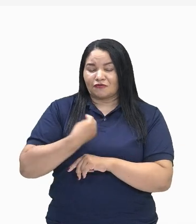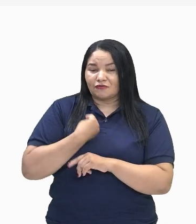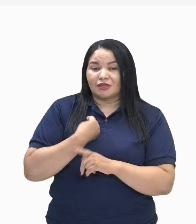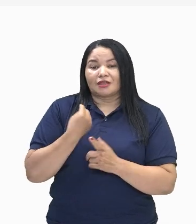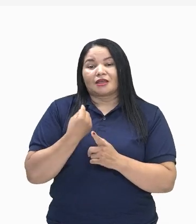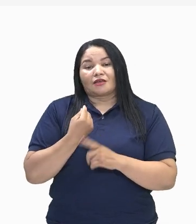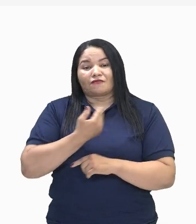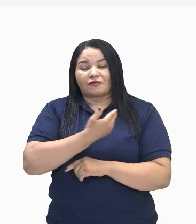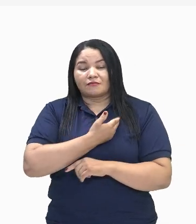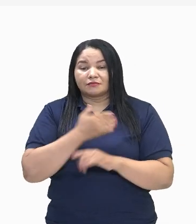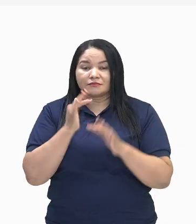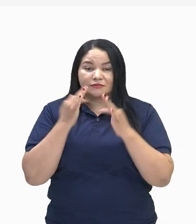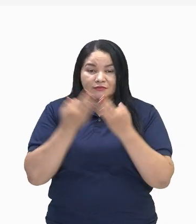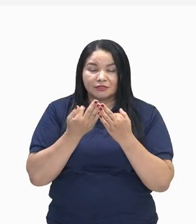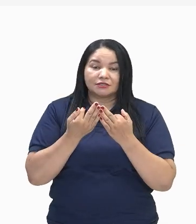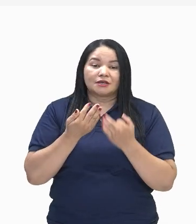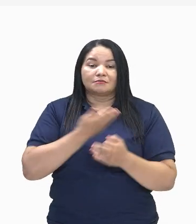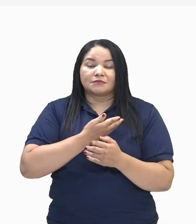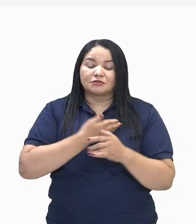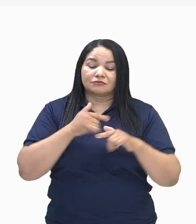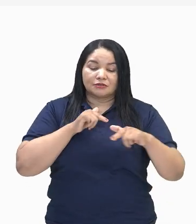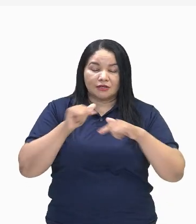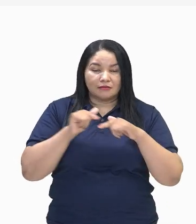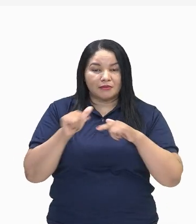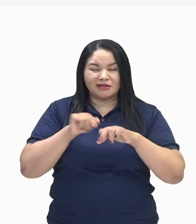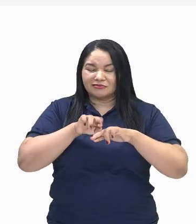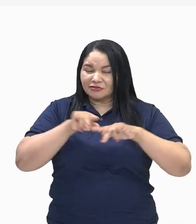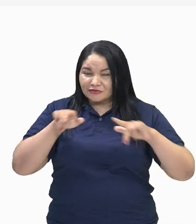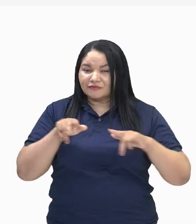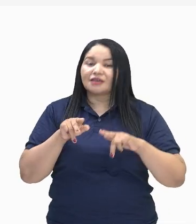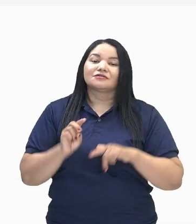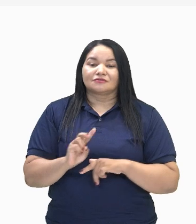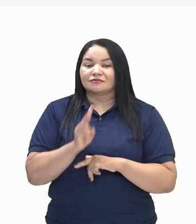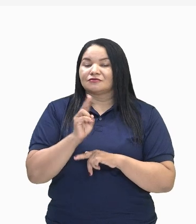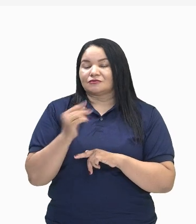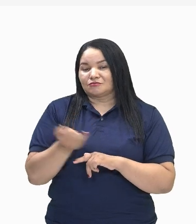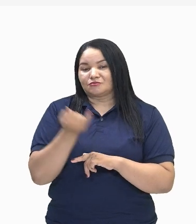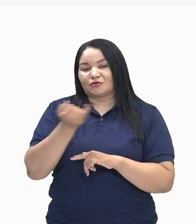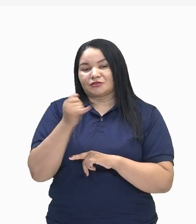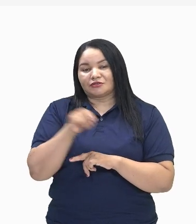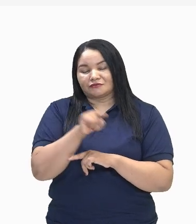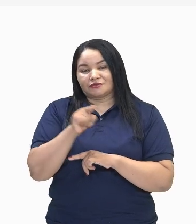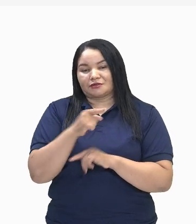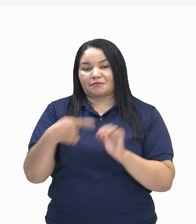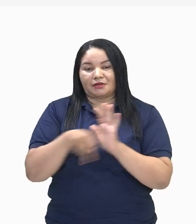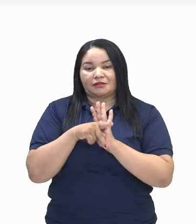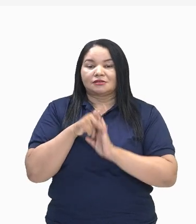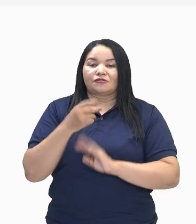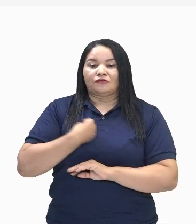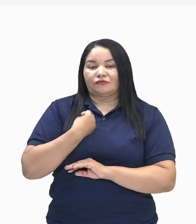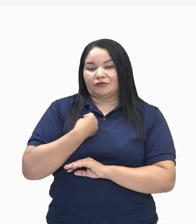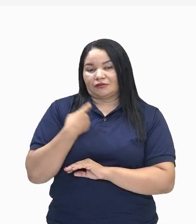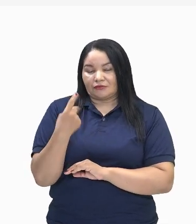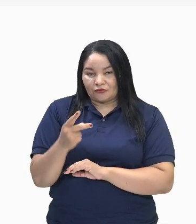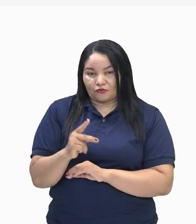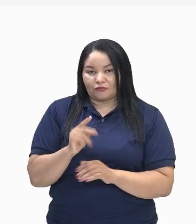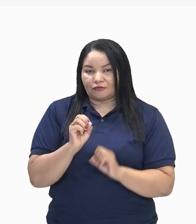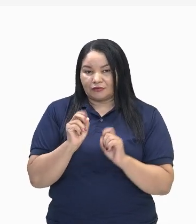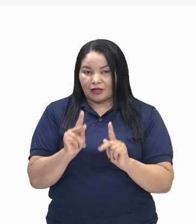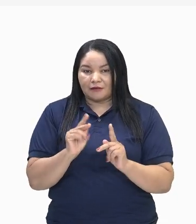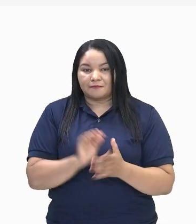com os amigos, no trabalho. Então, todos aqueles valores, eles devem fazer parte da sua vida, tá